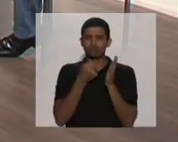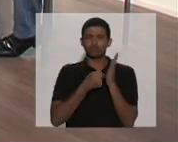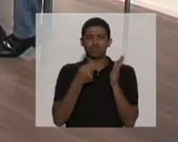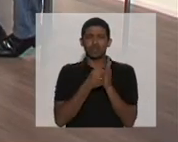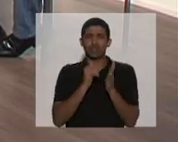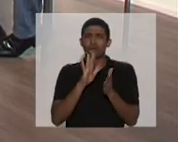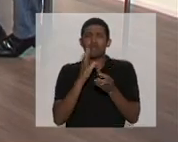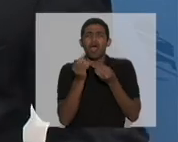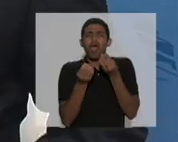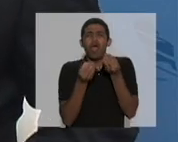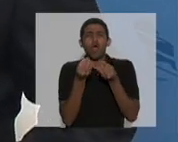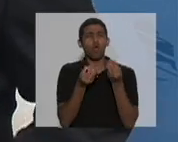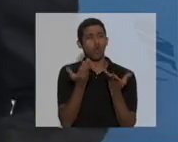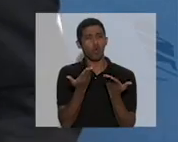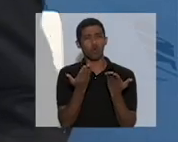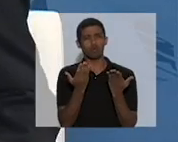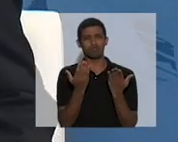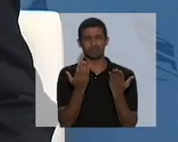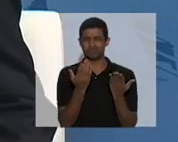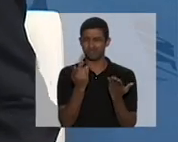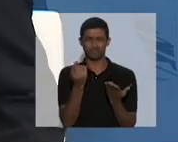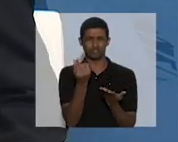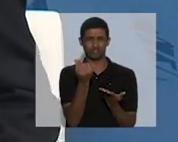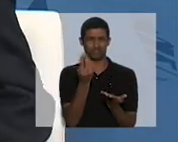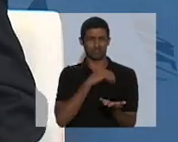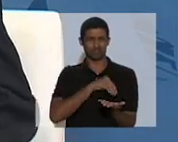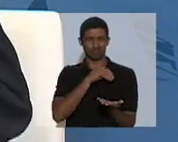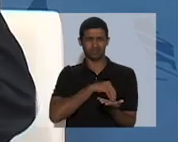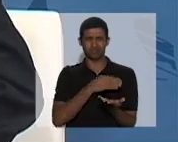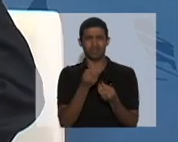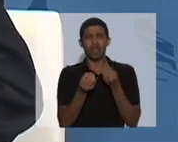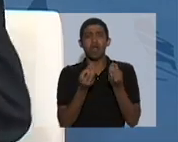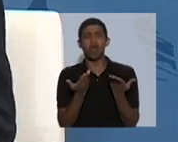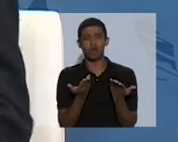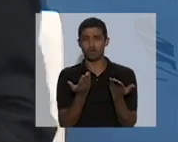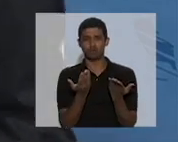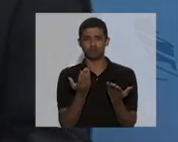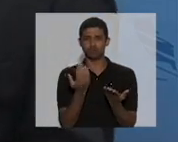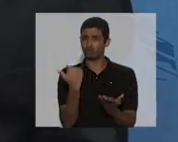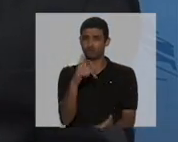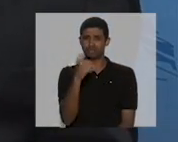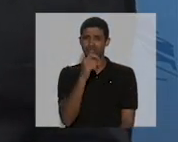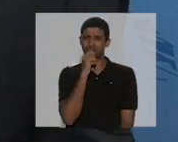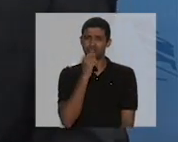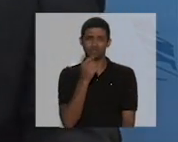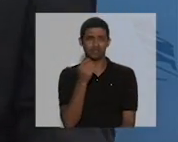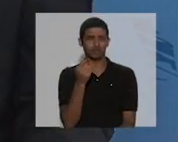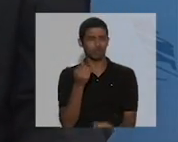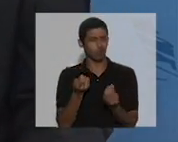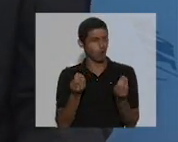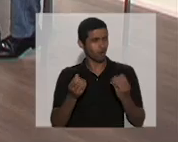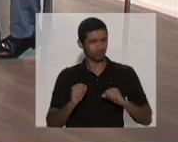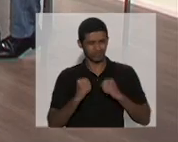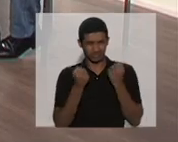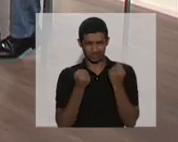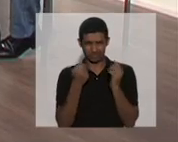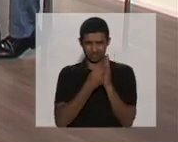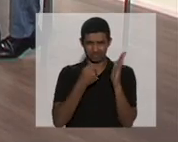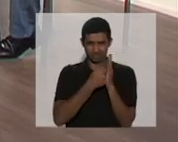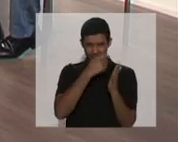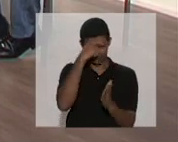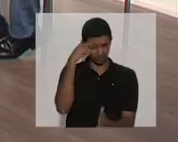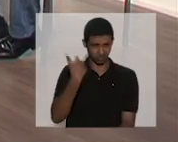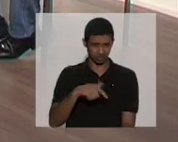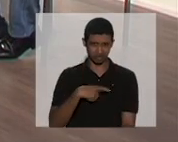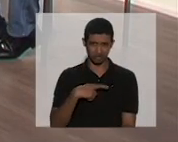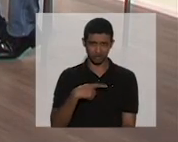Mas como é que pode ser um cargo de sacrifício, sacrifício se o cara não ganha vitalício. dinheiro? Não, mas deputado quer cargo de sacrifício, o cara não ganha dinheiro, tem salário, Martinho. Como é que pode ser